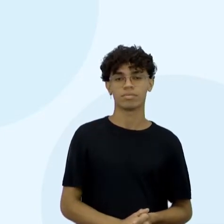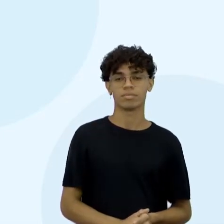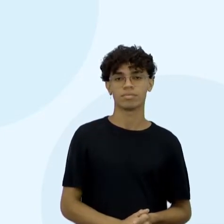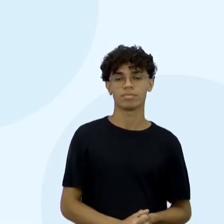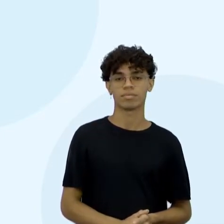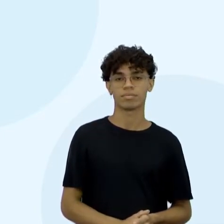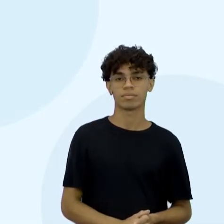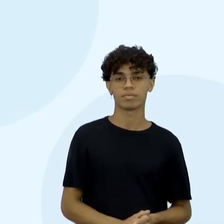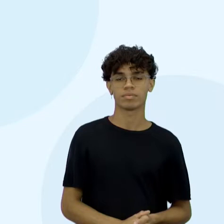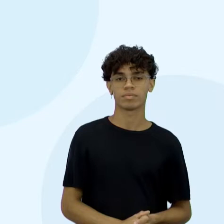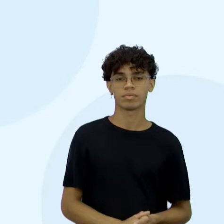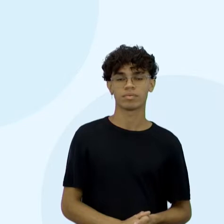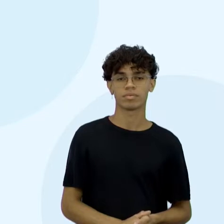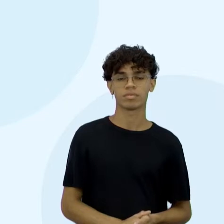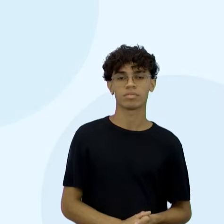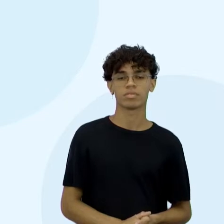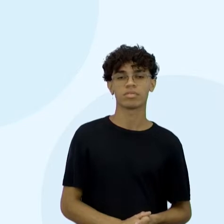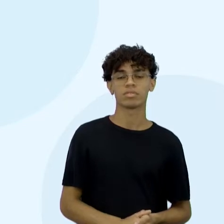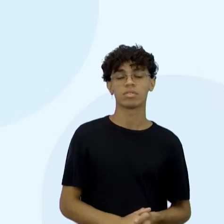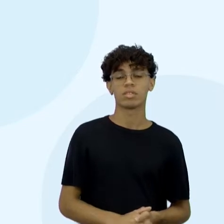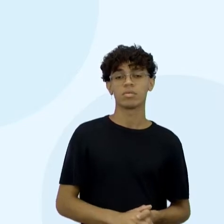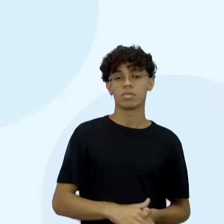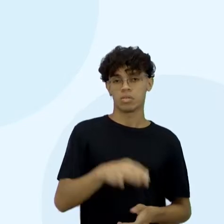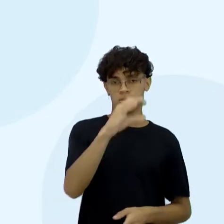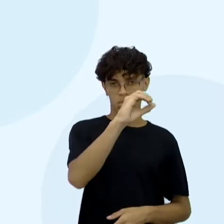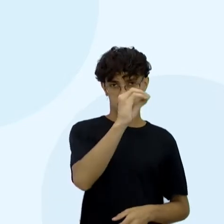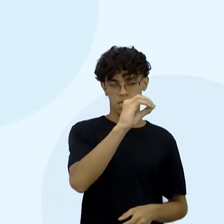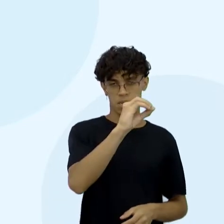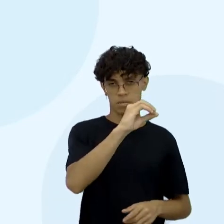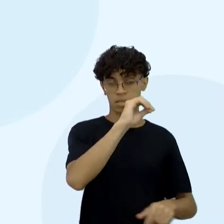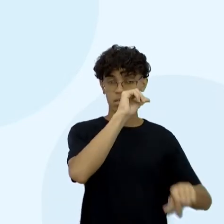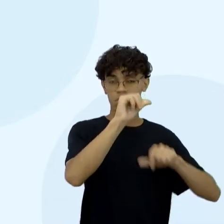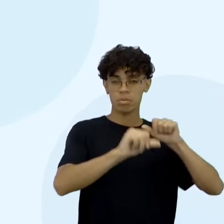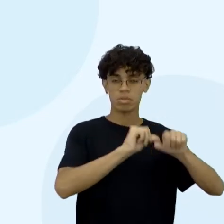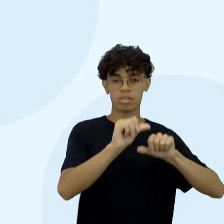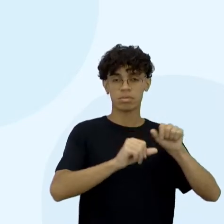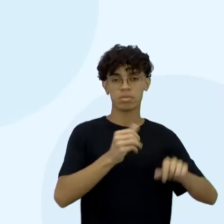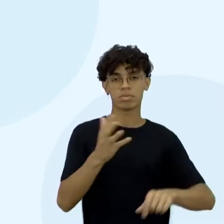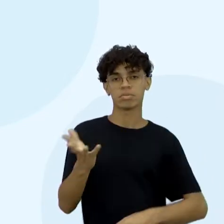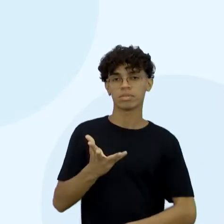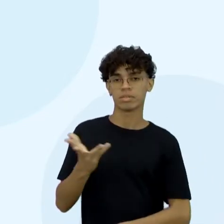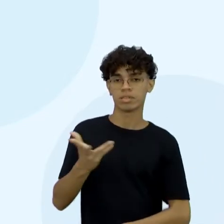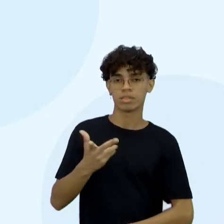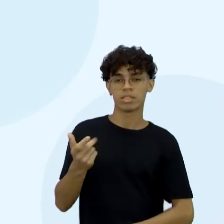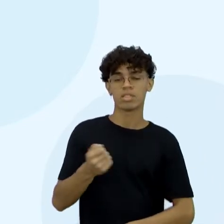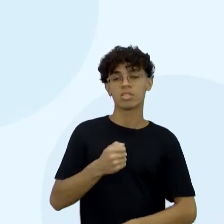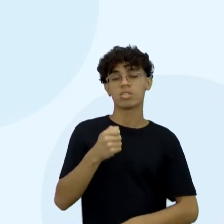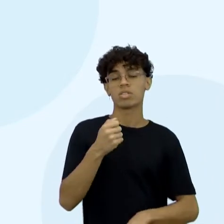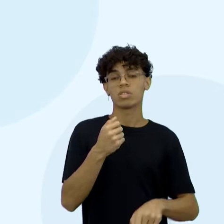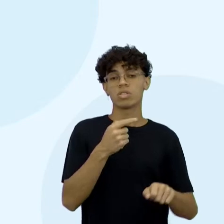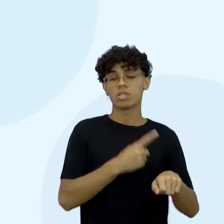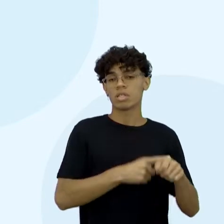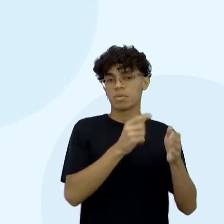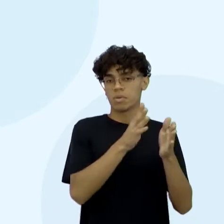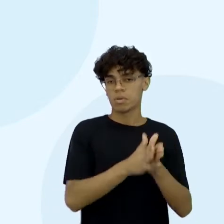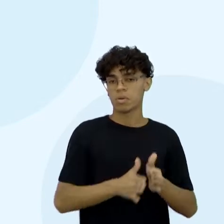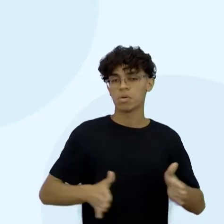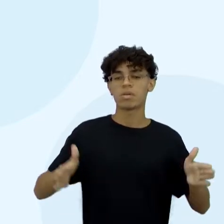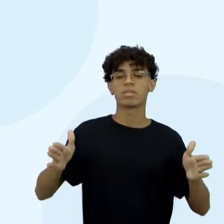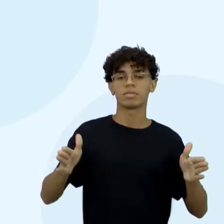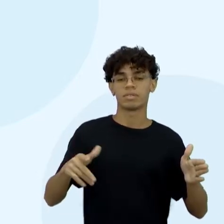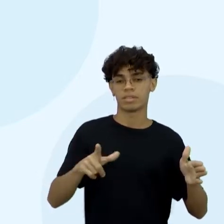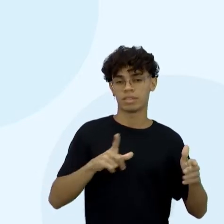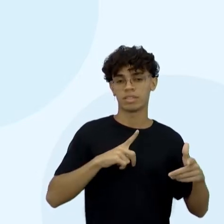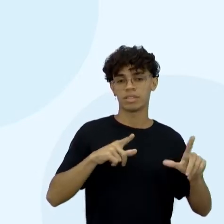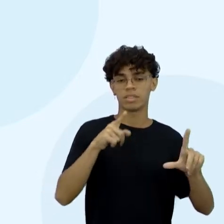que saindo do repouso, né, saindo do zero e aumentando a velocidade conforme vai passando o tempo, eu tenho esse gráfico aqui.